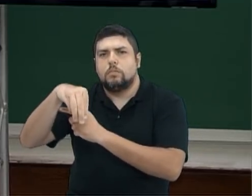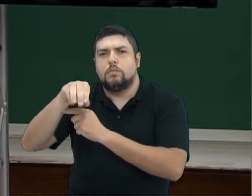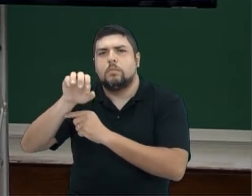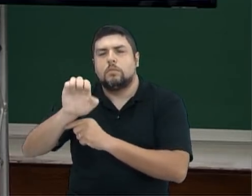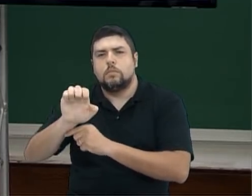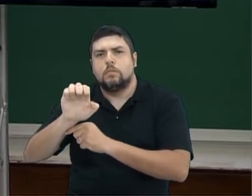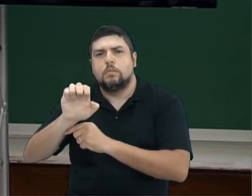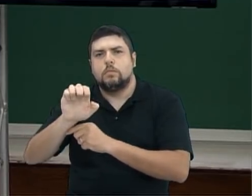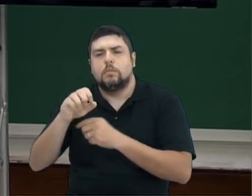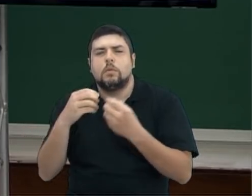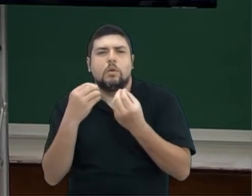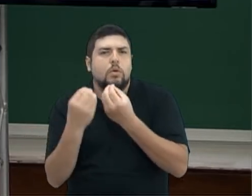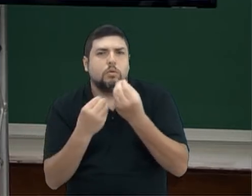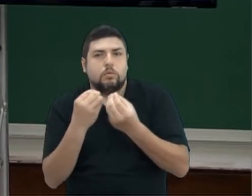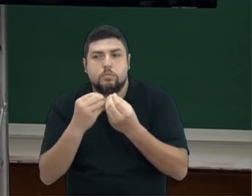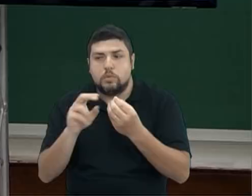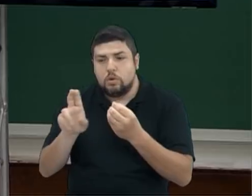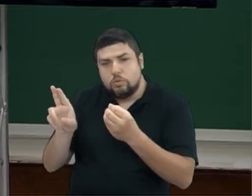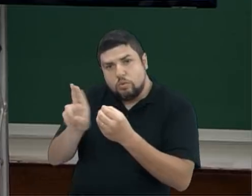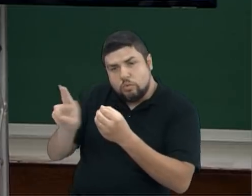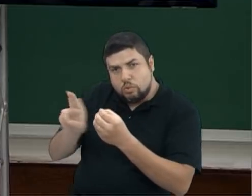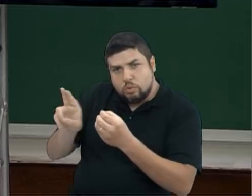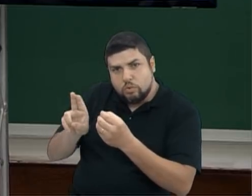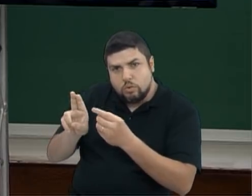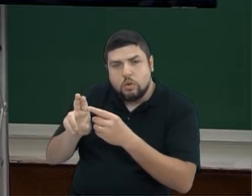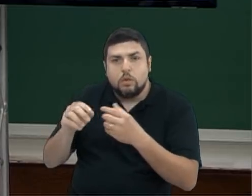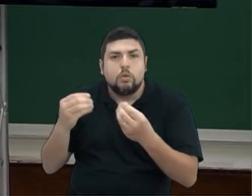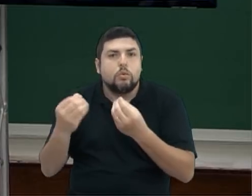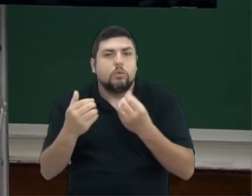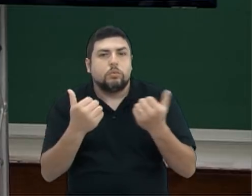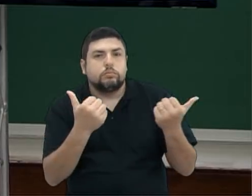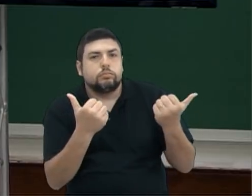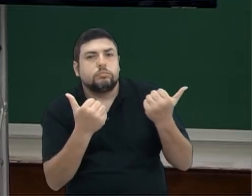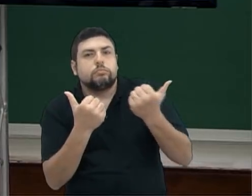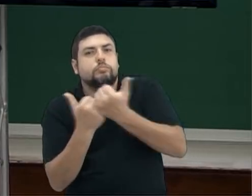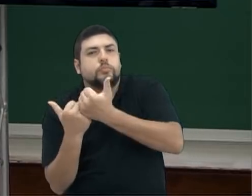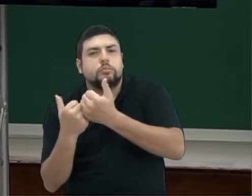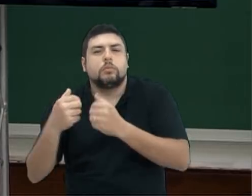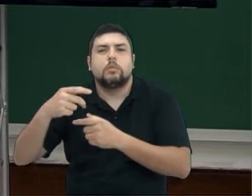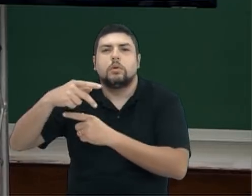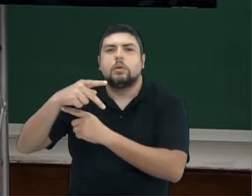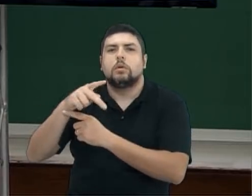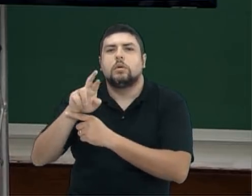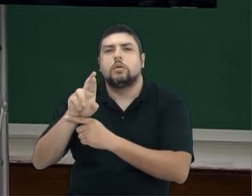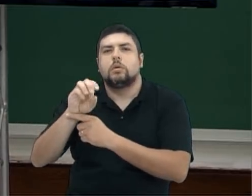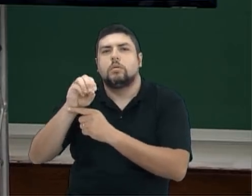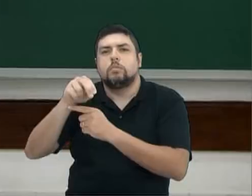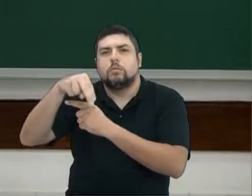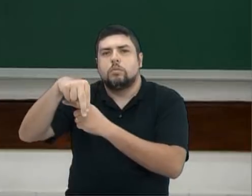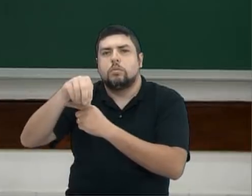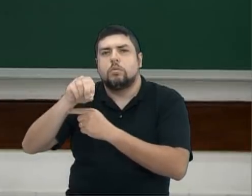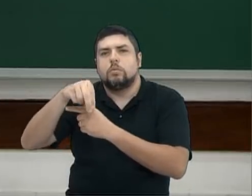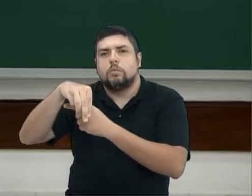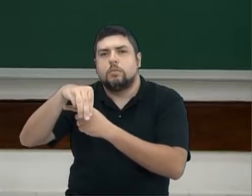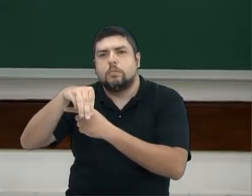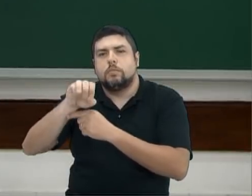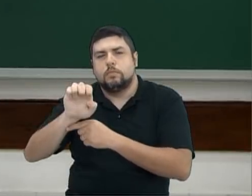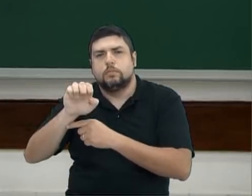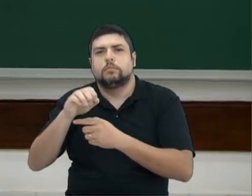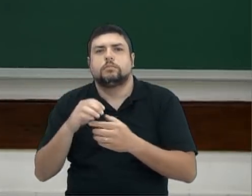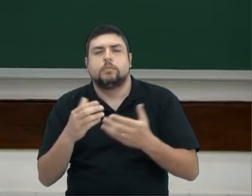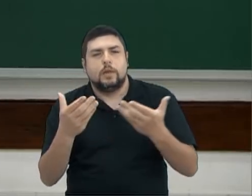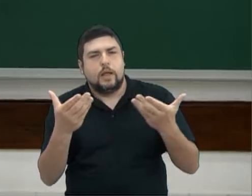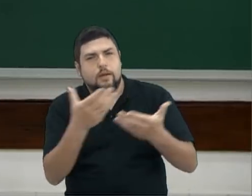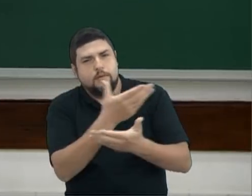substituir ou acompanhar os nomes? Os pronomes. Vamos continuar? Agora vocês vão fazer uma atividade,